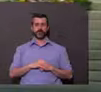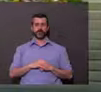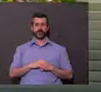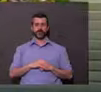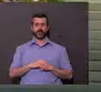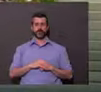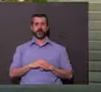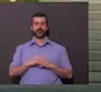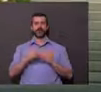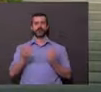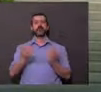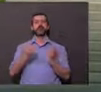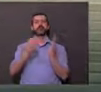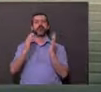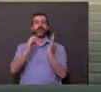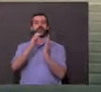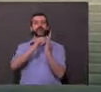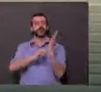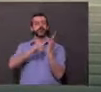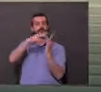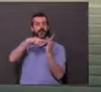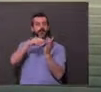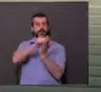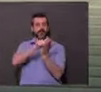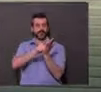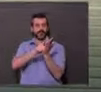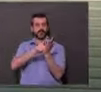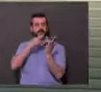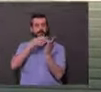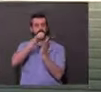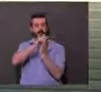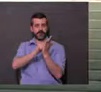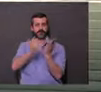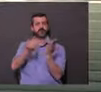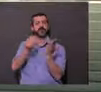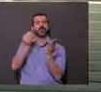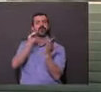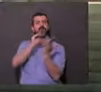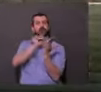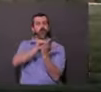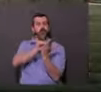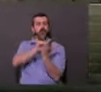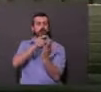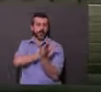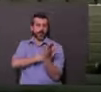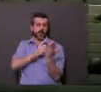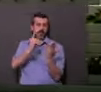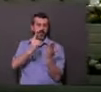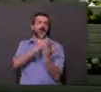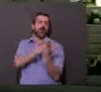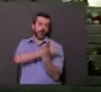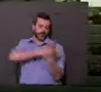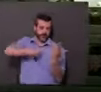O evangeliário é levado ao presidente da nossa celebração, que o beija em seu nome, em nosso nome, e com ele nos